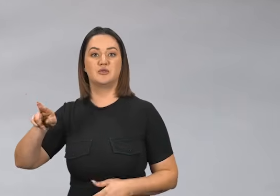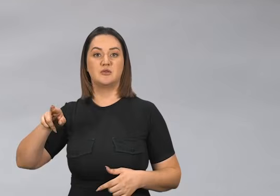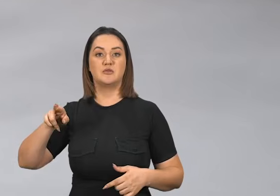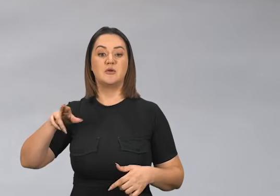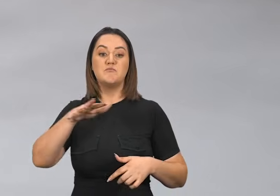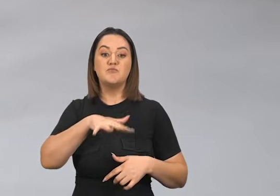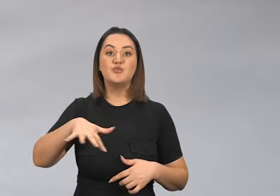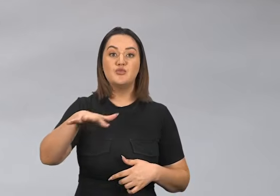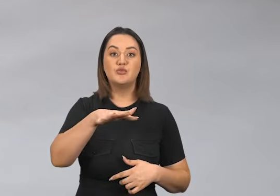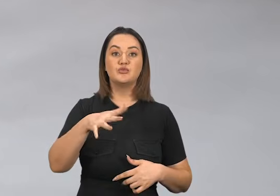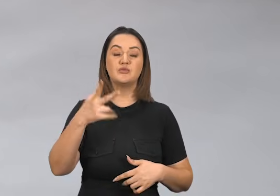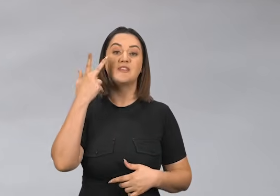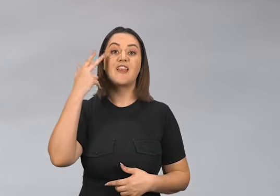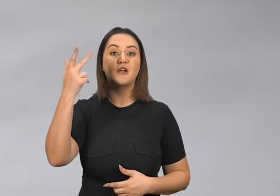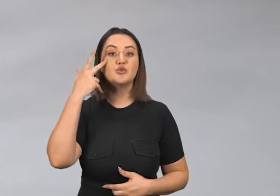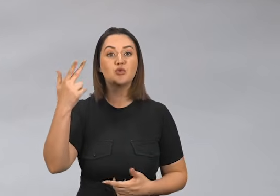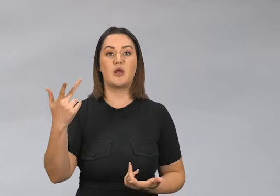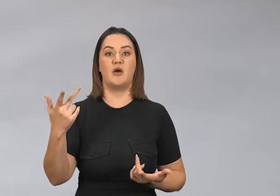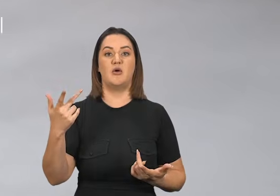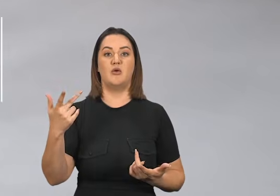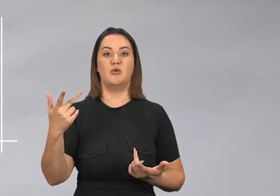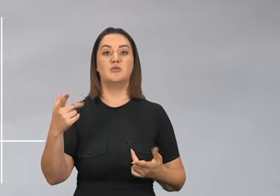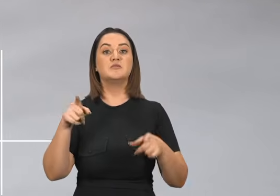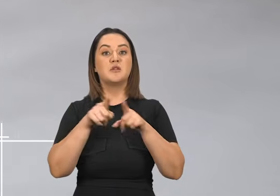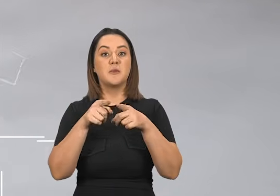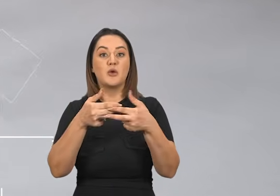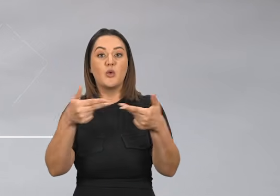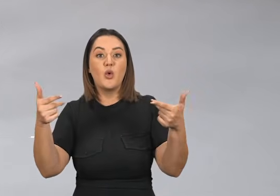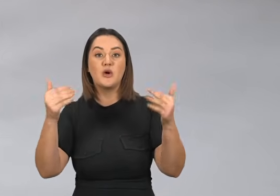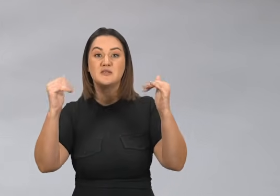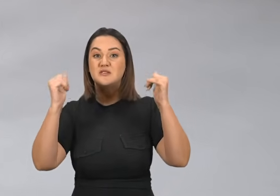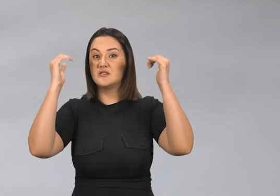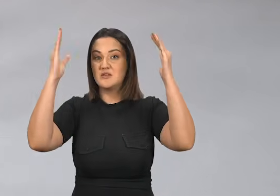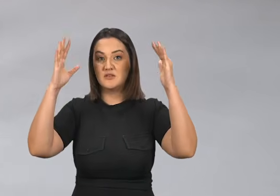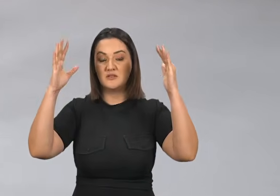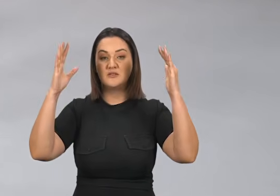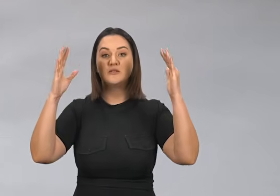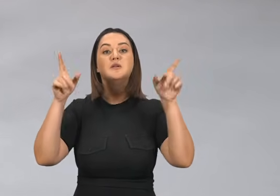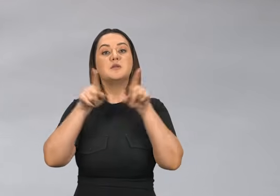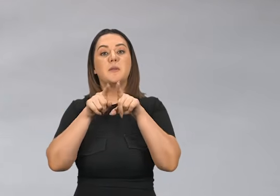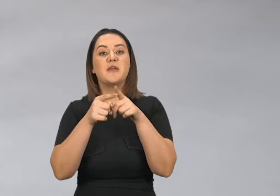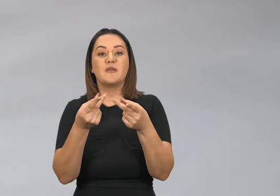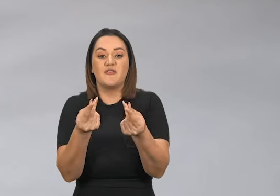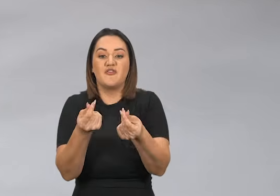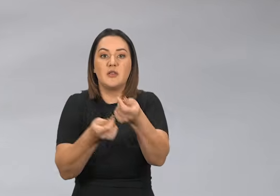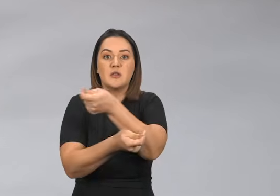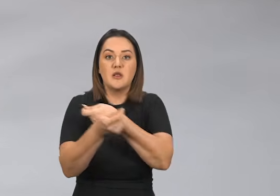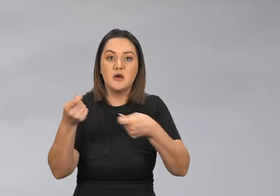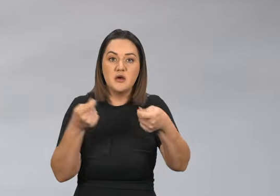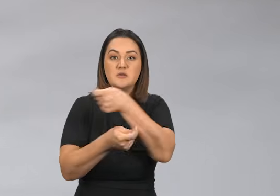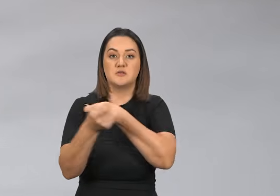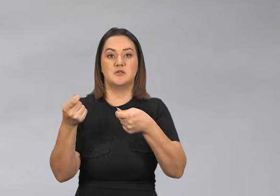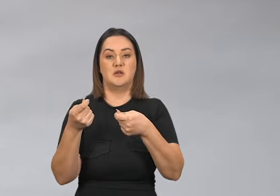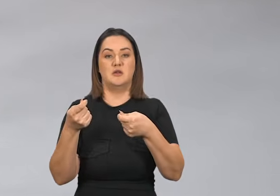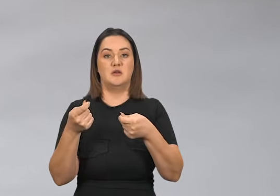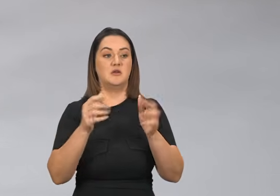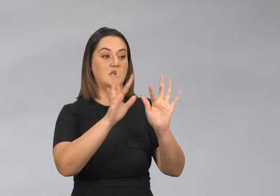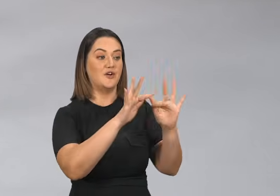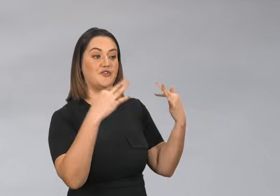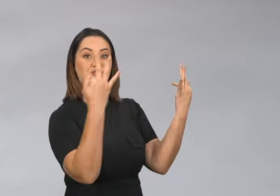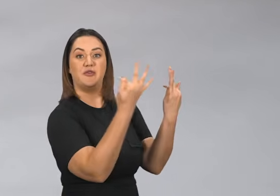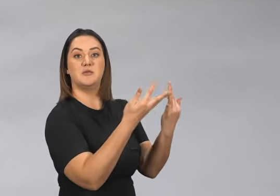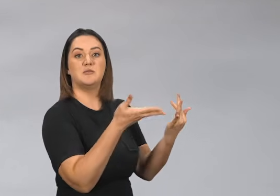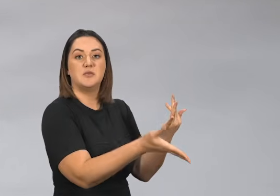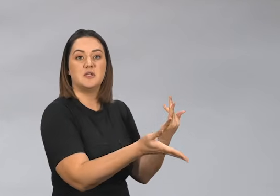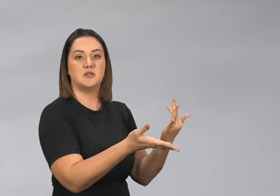no mundo natural, no sobrenatural, na questão financeira, na